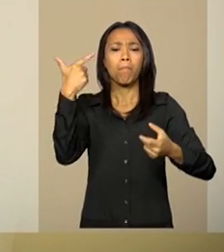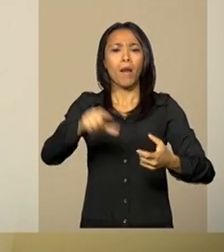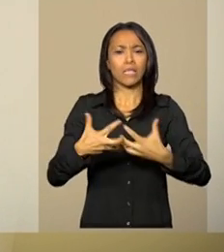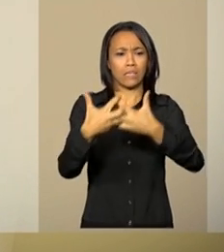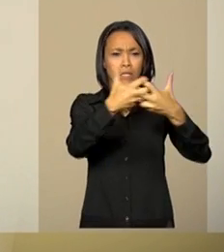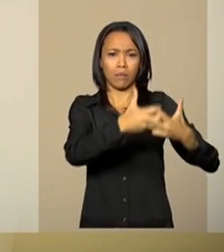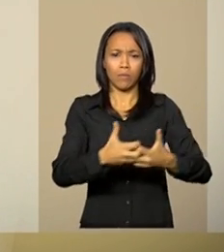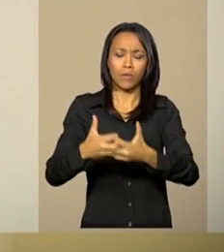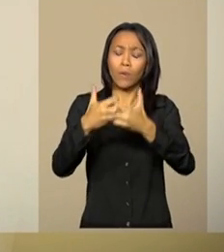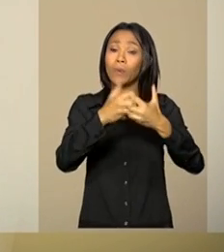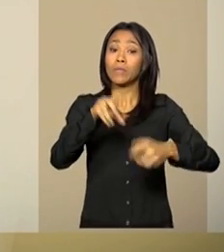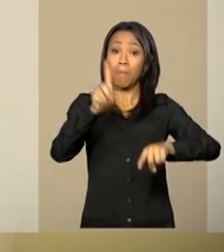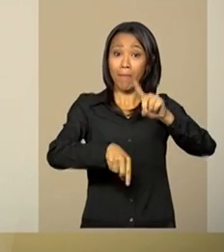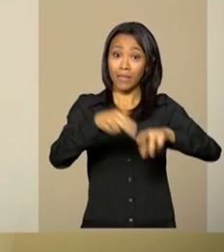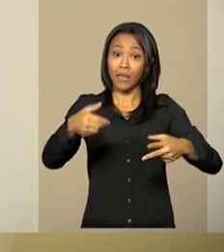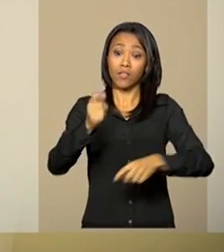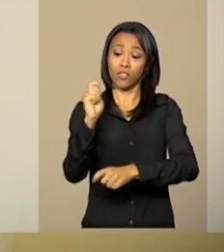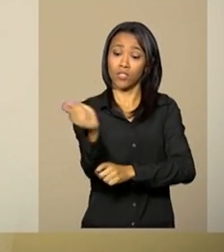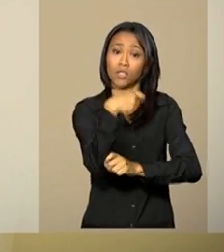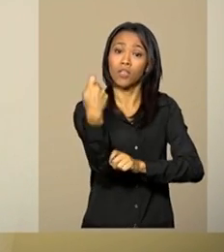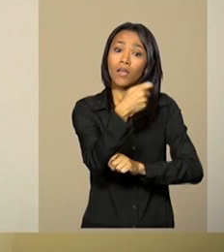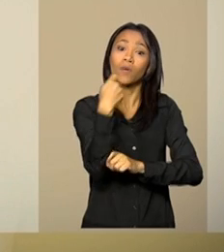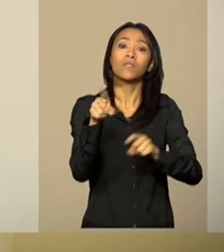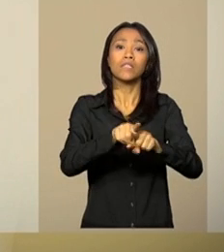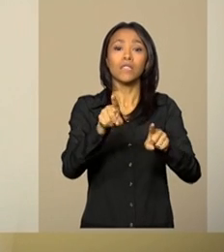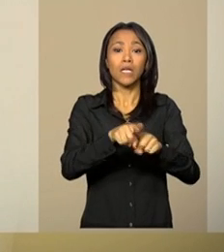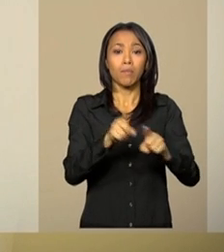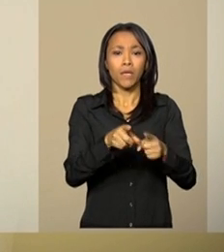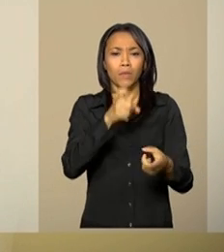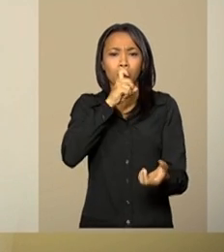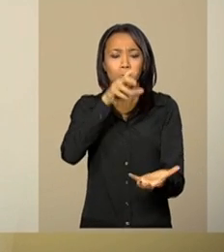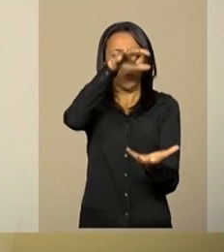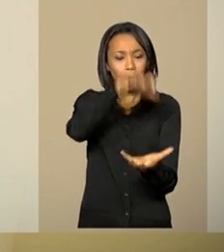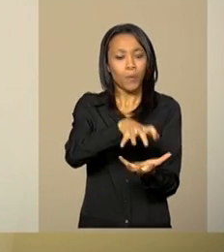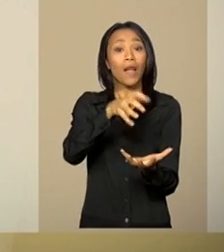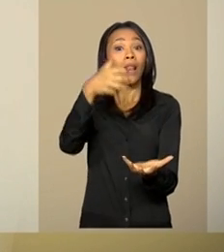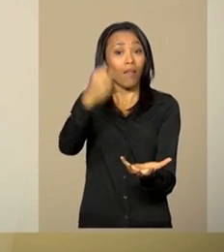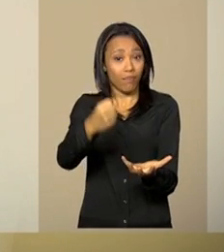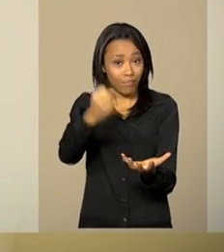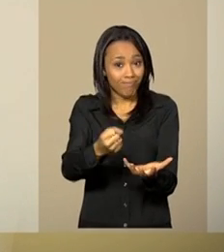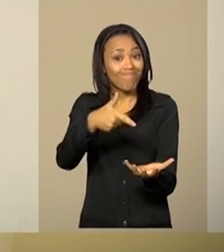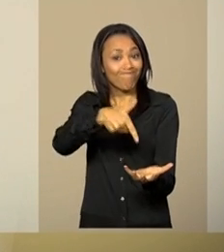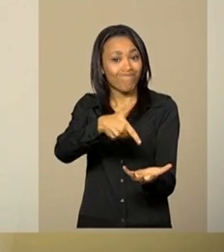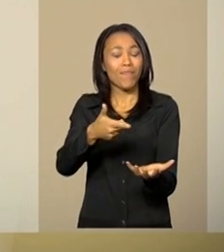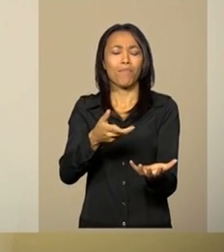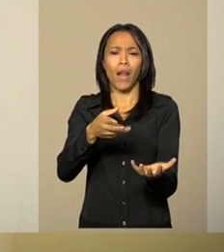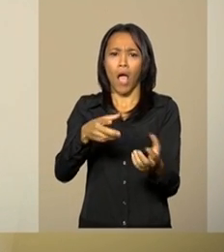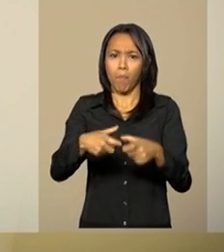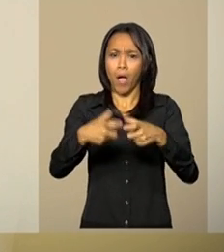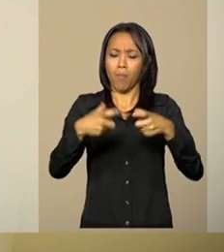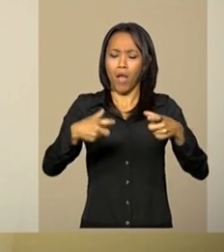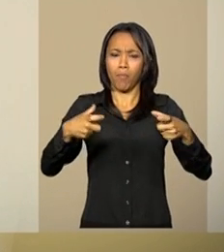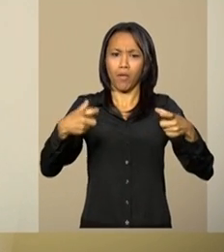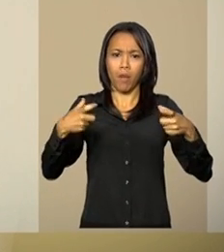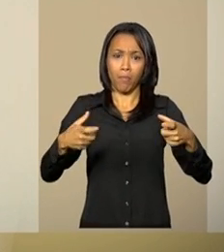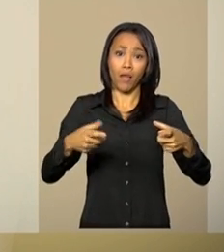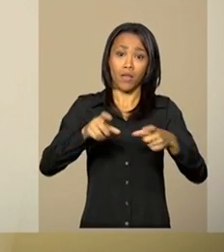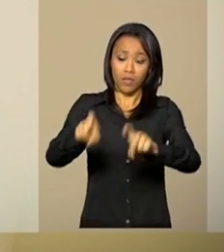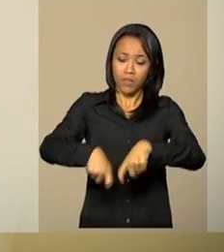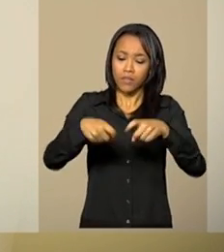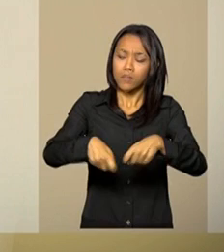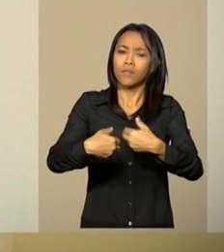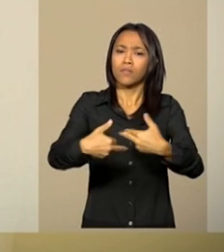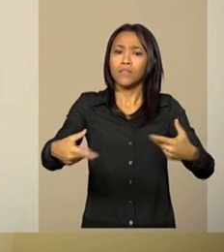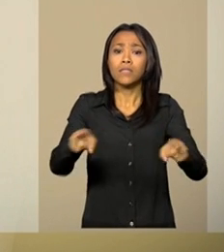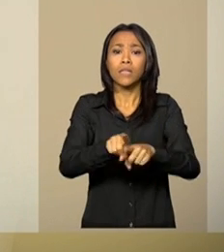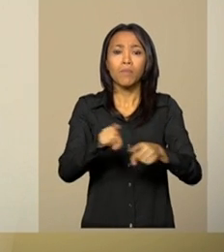caminhões, equipamentos de irrigação e resfriadores de leite, aumentando a produtividade nas lavouras e